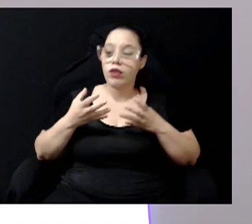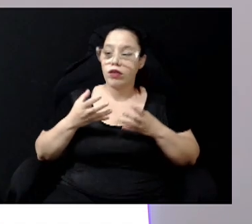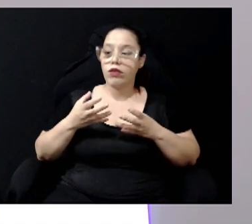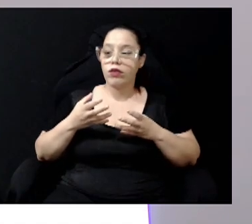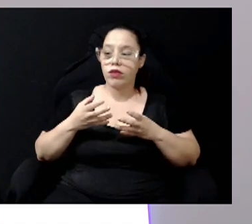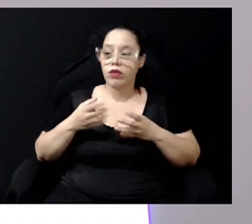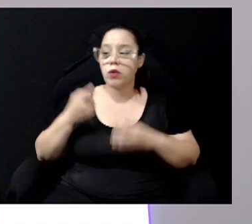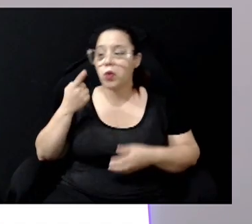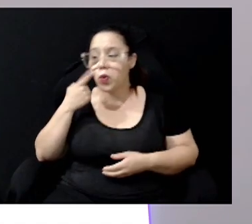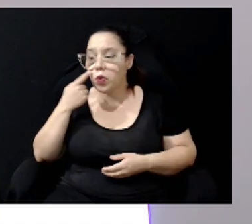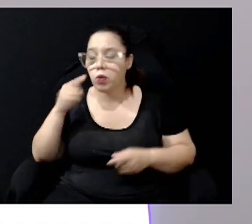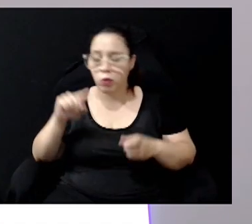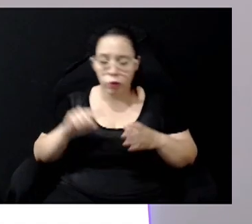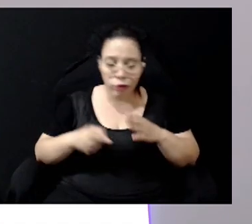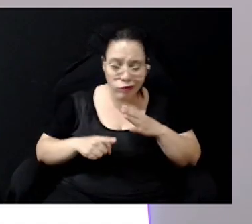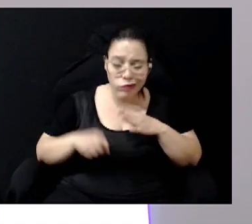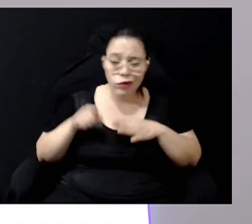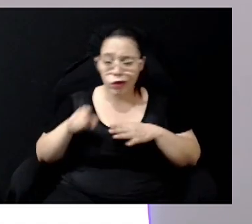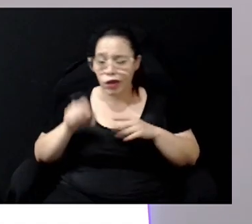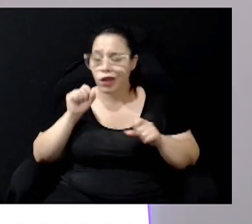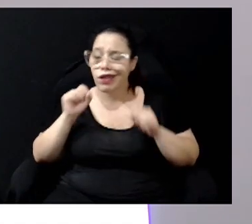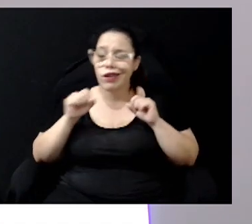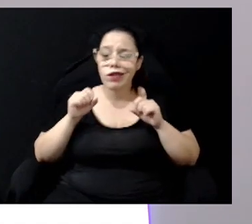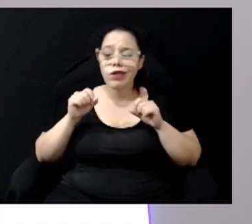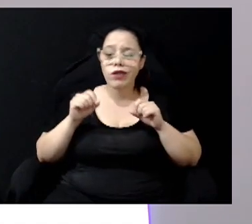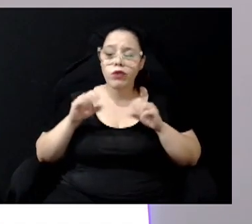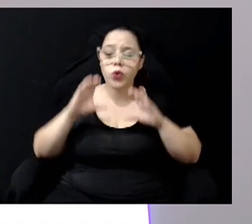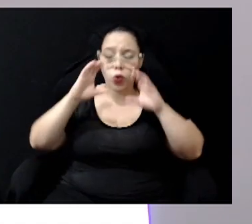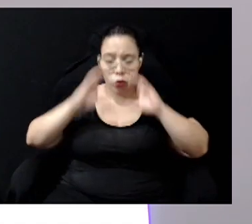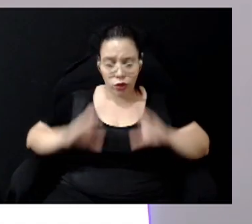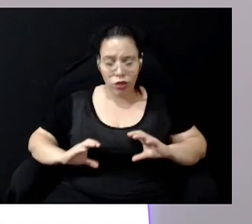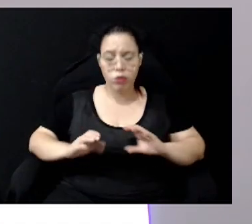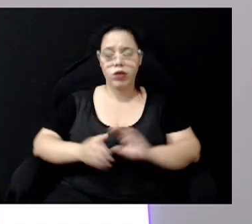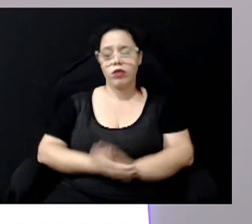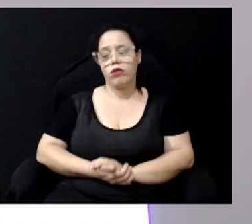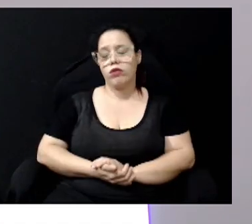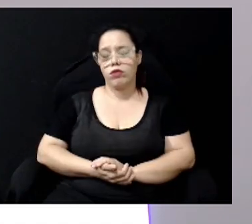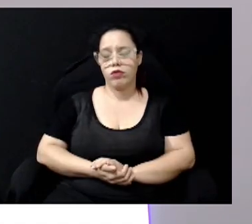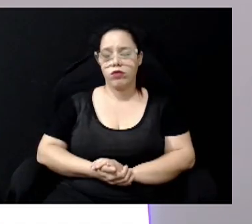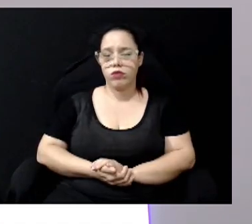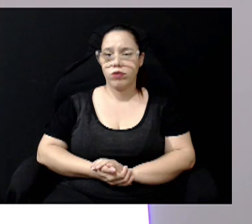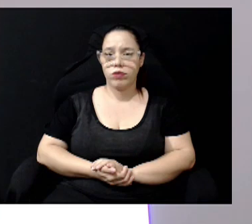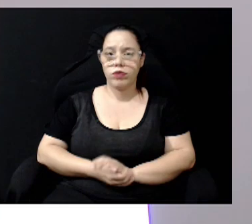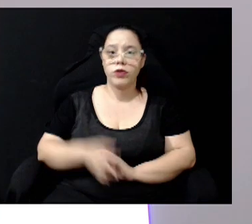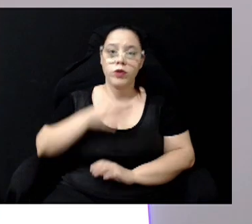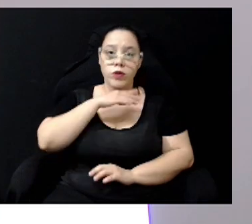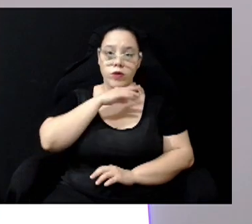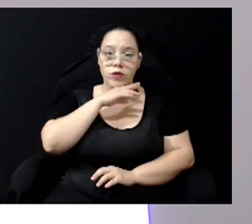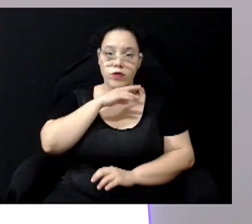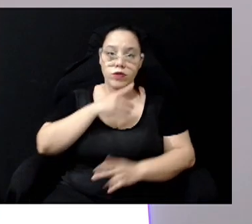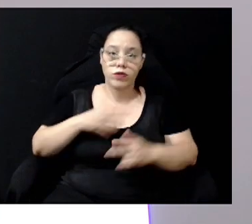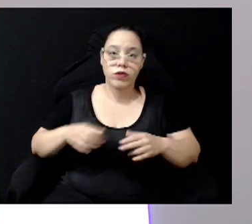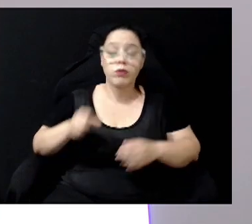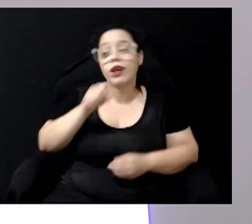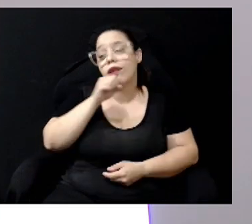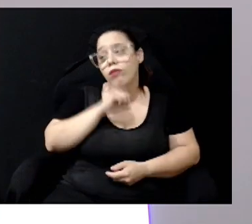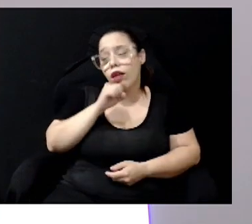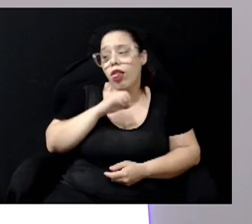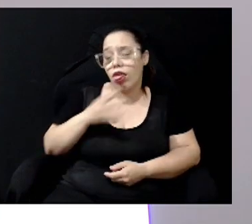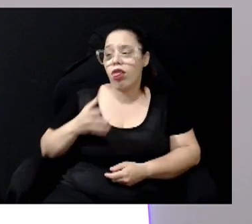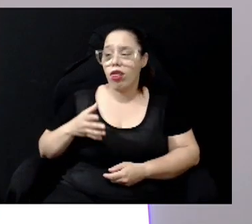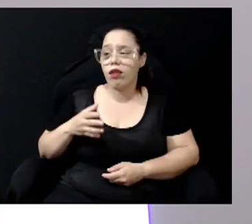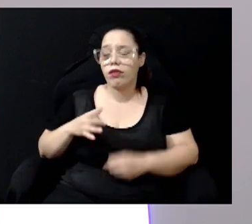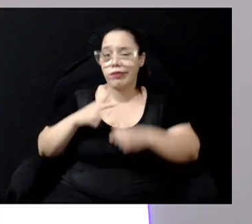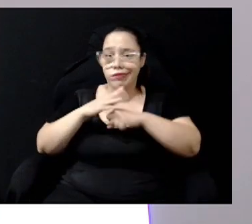profundo sobre aquela questão. Questões de comportamento, animais que já estão mais velhinhos, então aquelas doenças